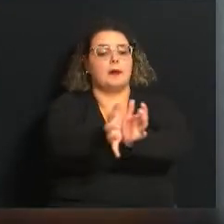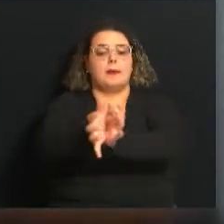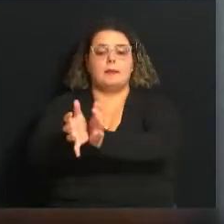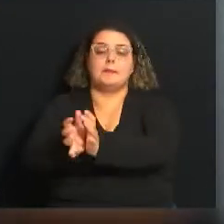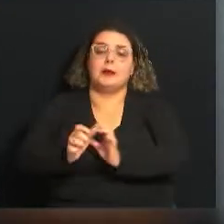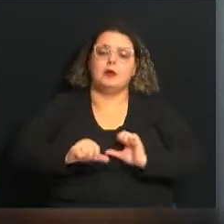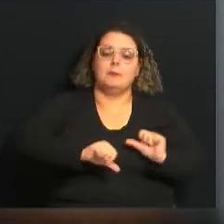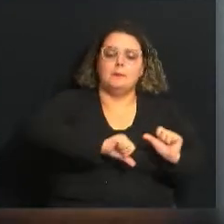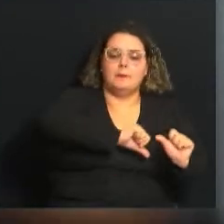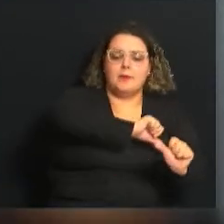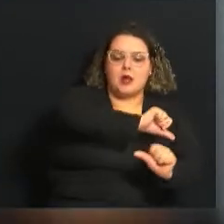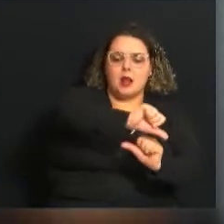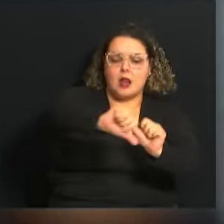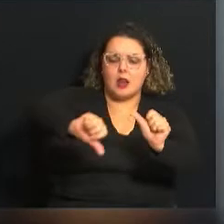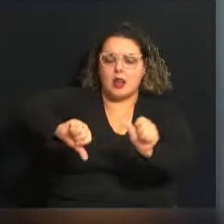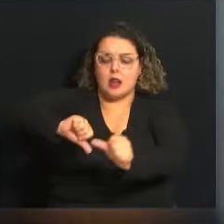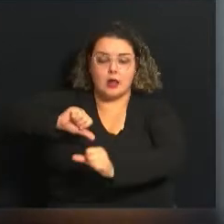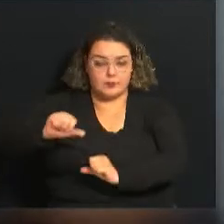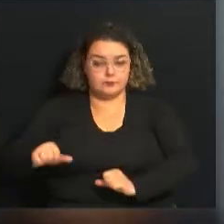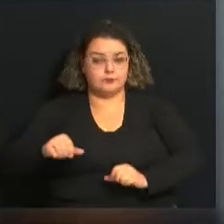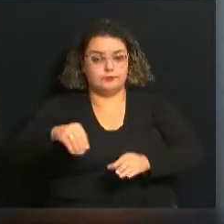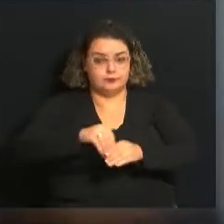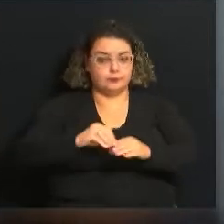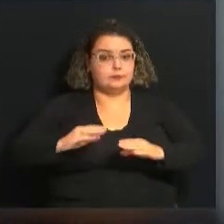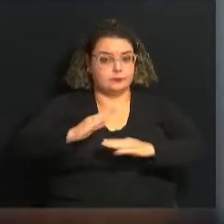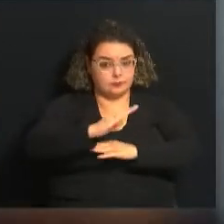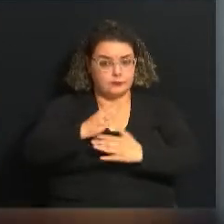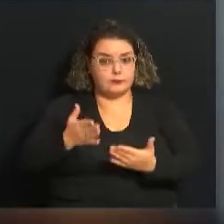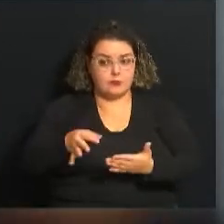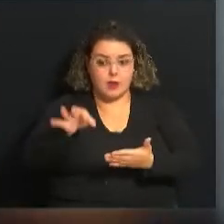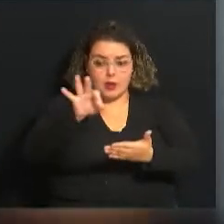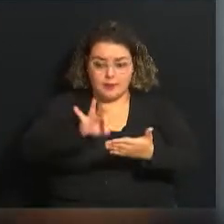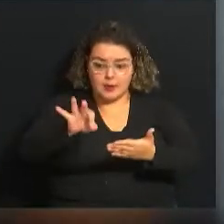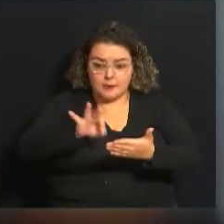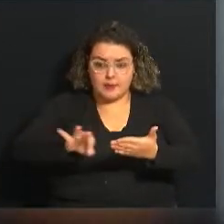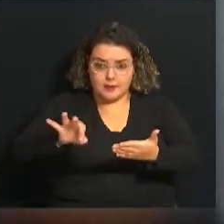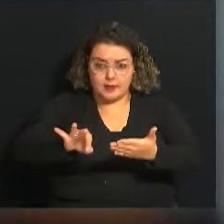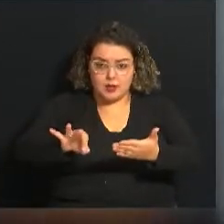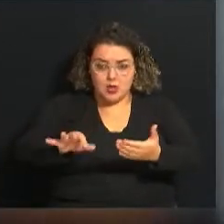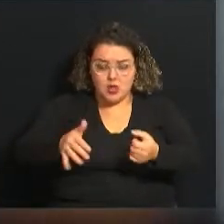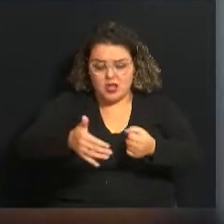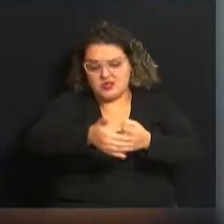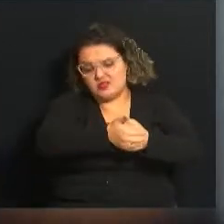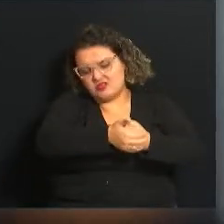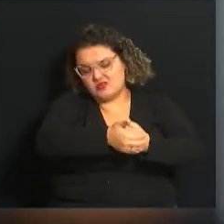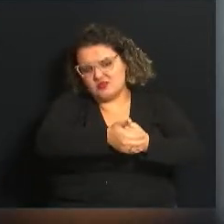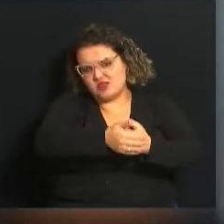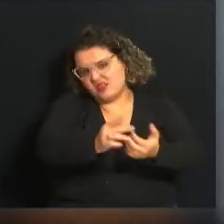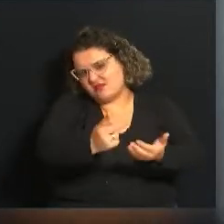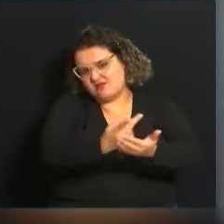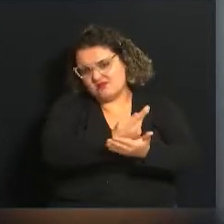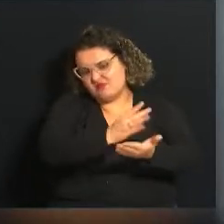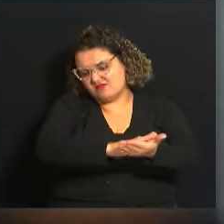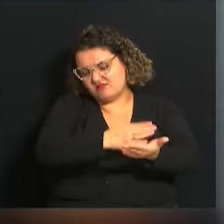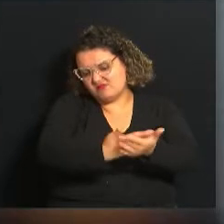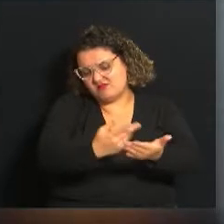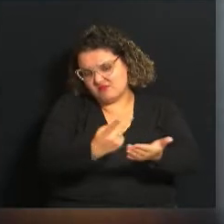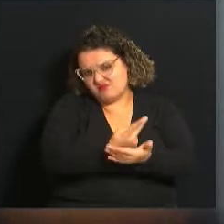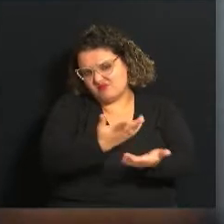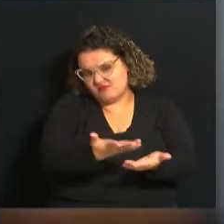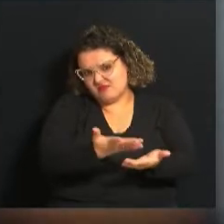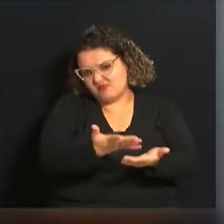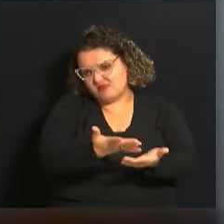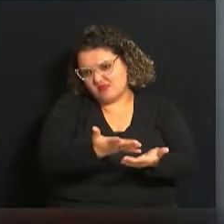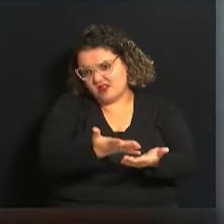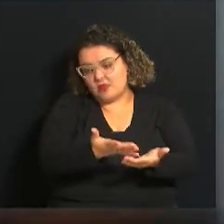regimento interno da Casa, de modo a corrigir omissões e distorções, harmonizar dispositivos